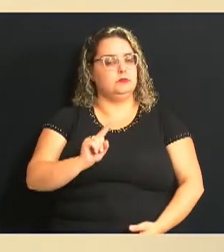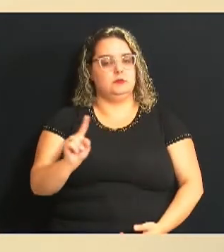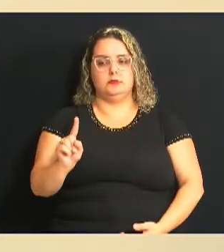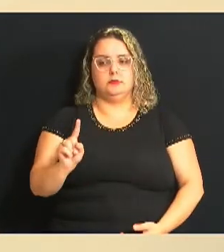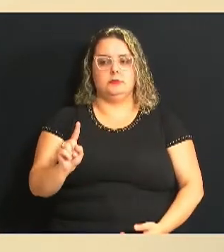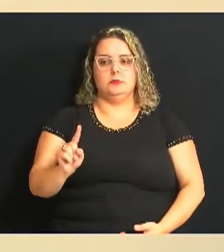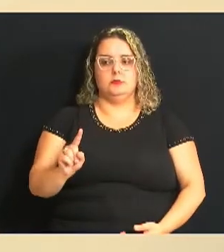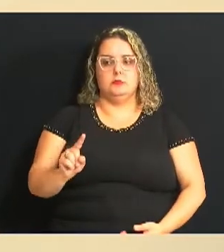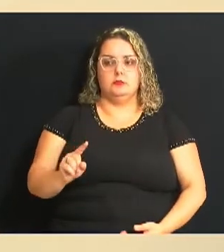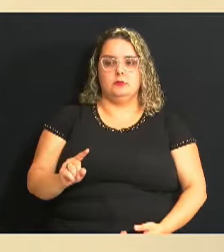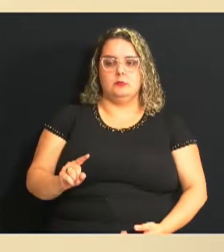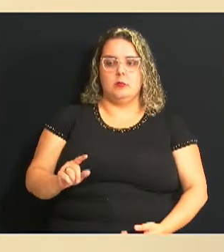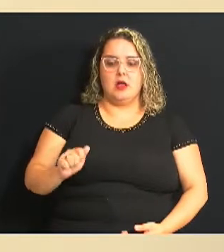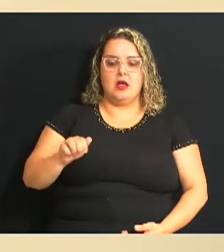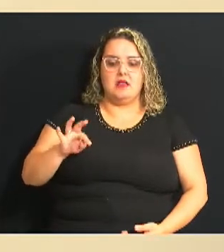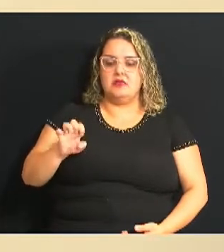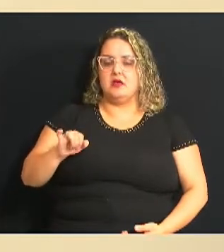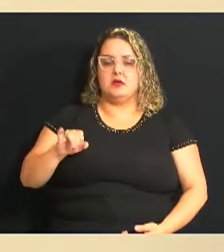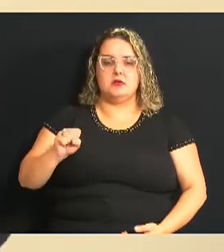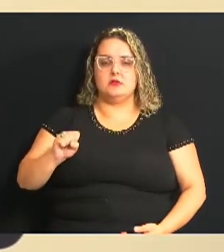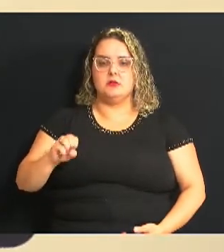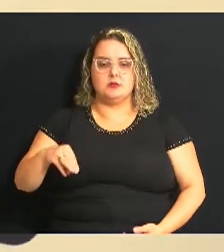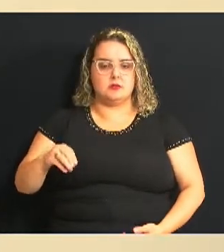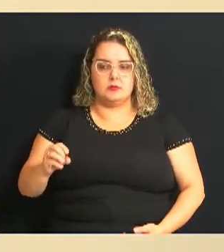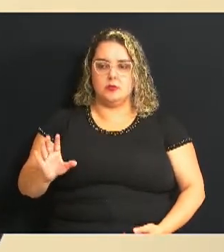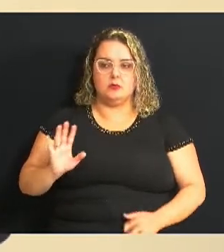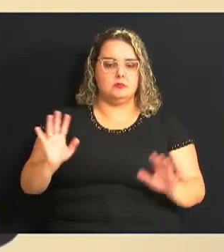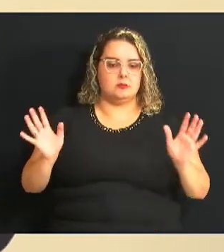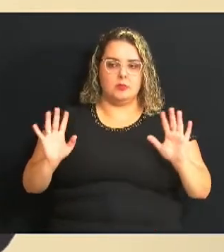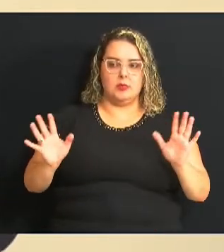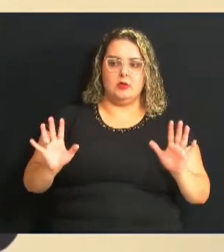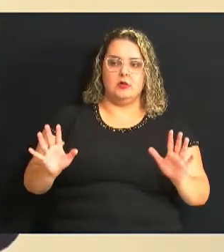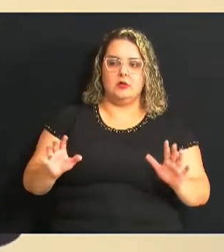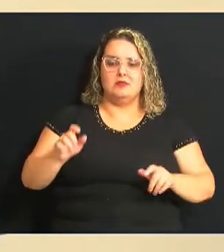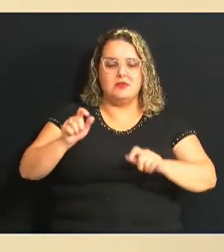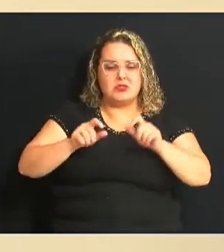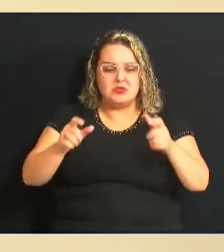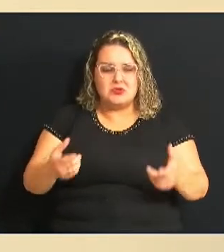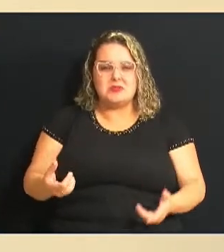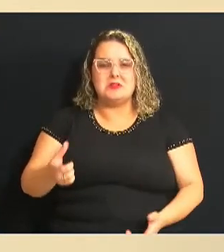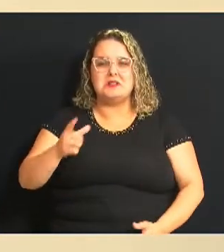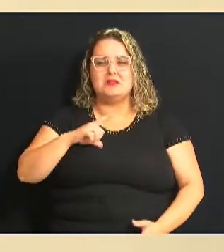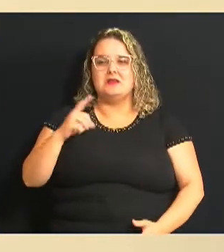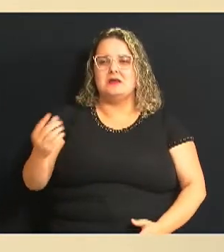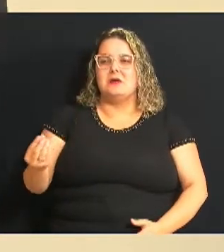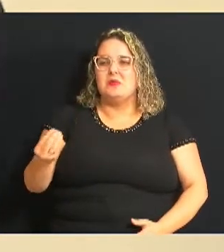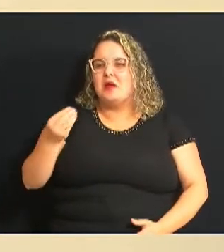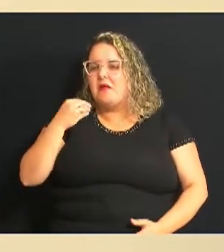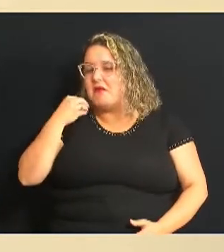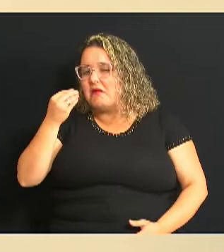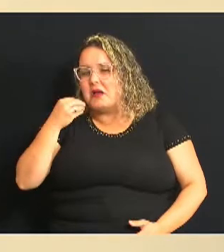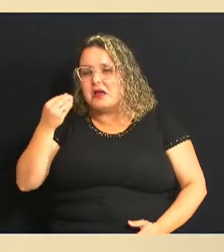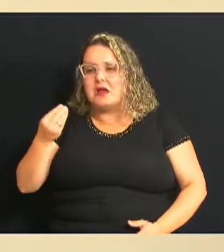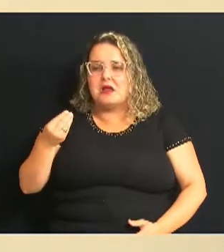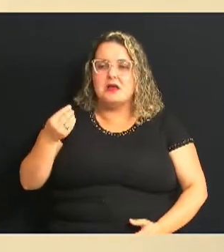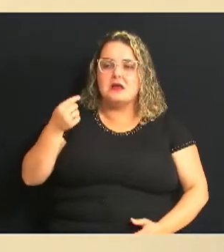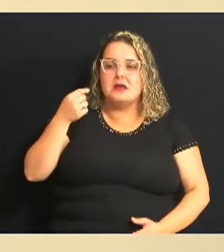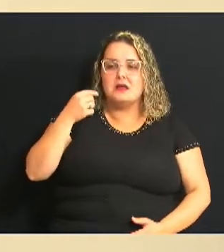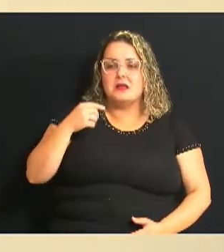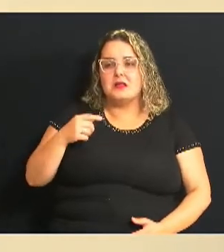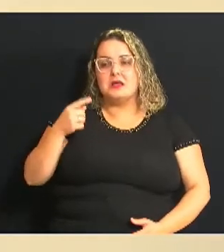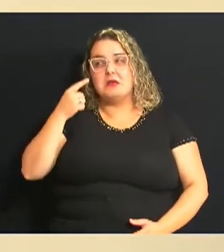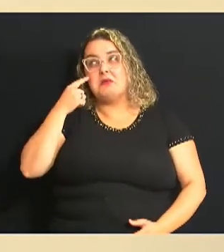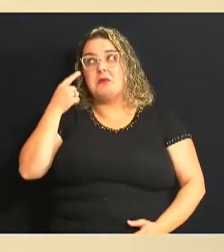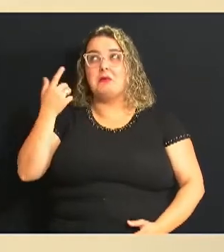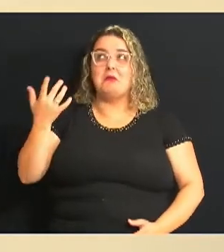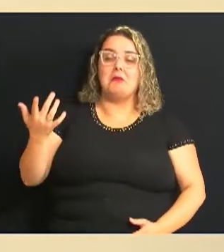ateísmo. Não é isso. E eu percebo que tem gente que tem uma fraqueza em imaginar que laicidade é sinônimo